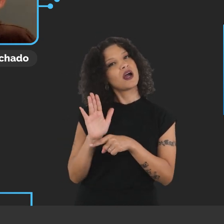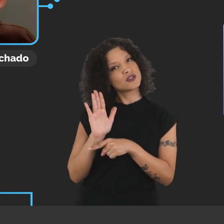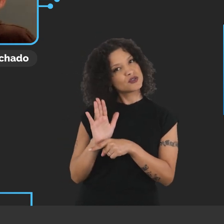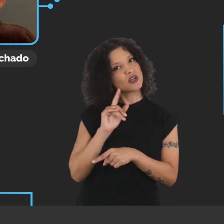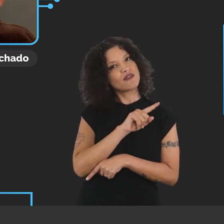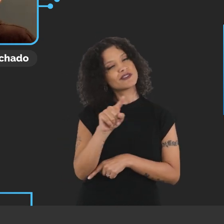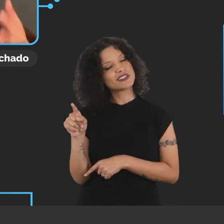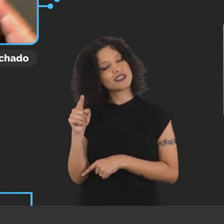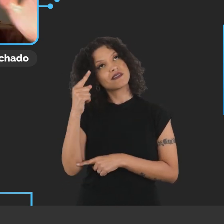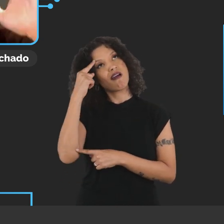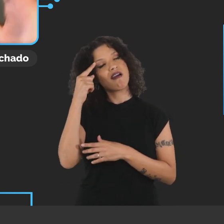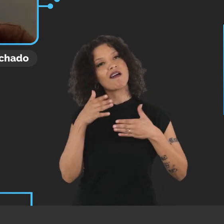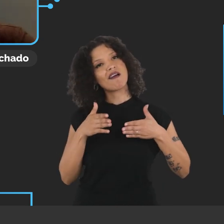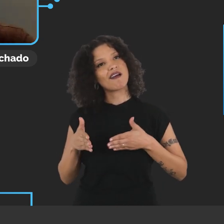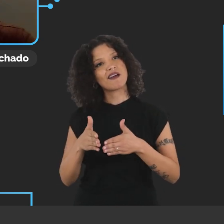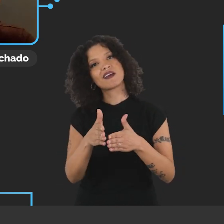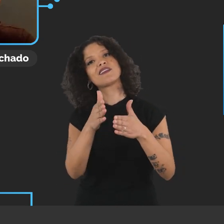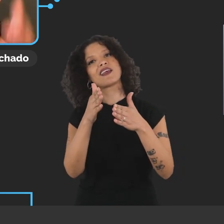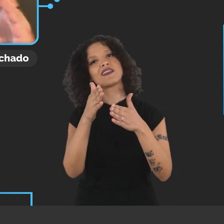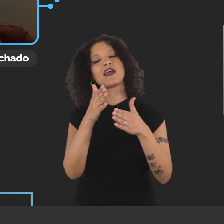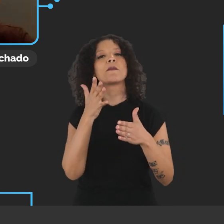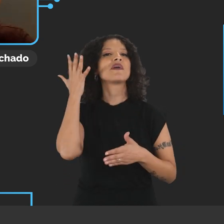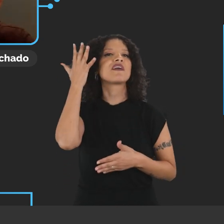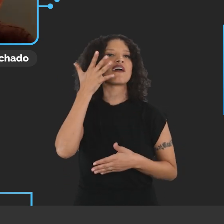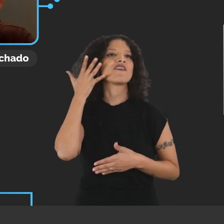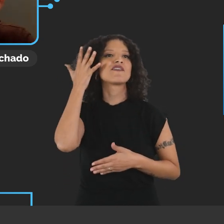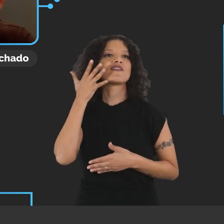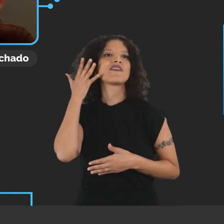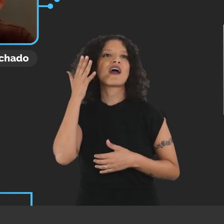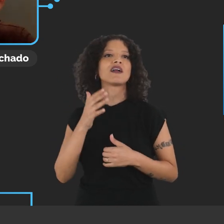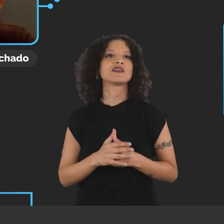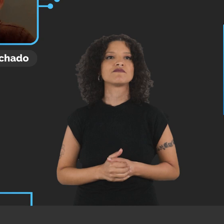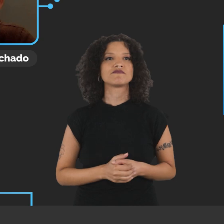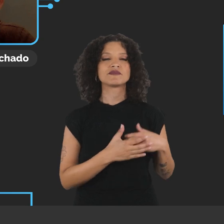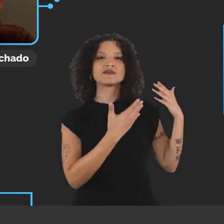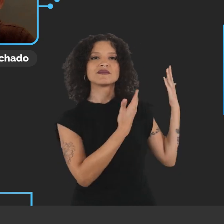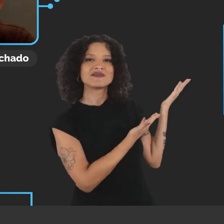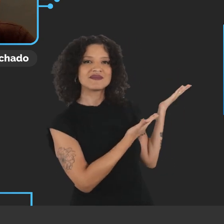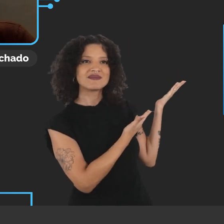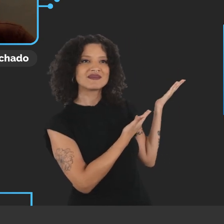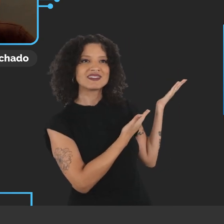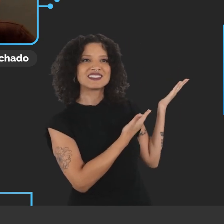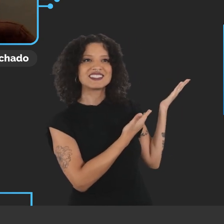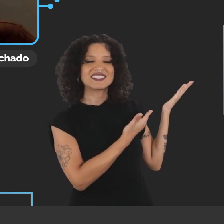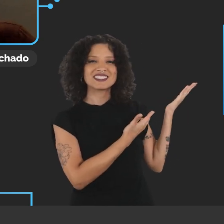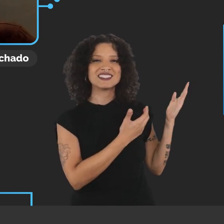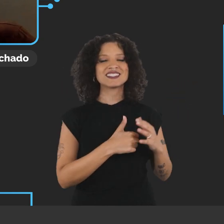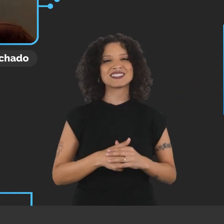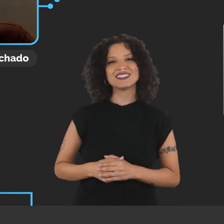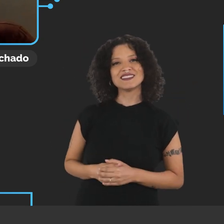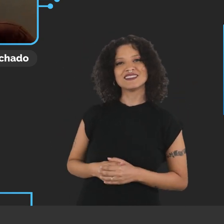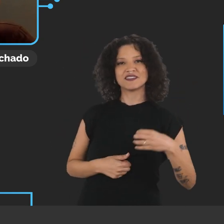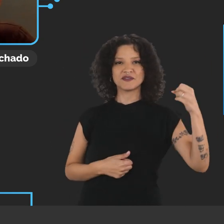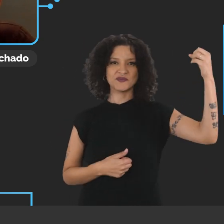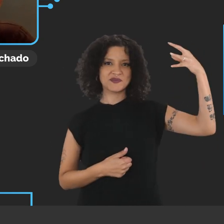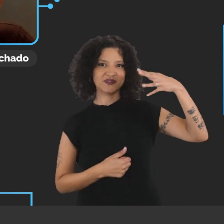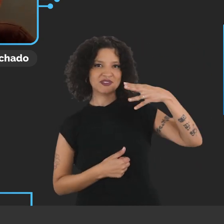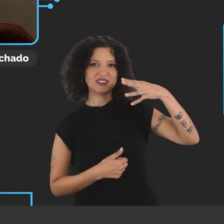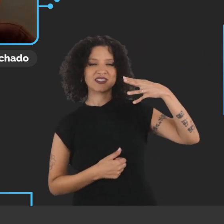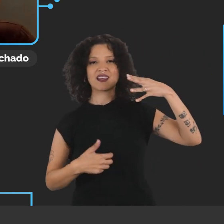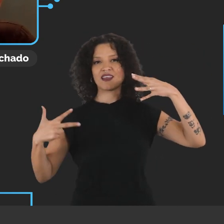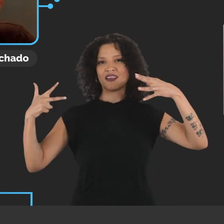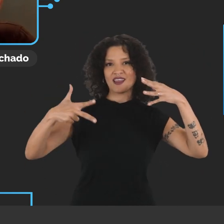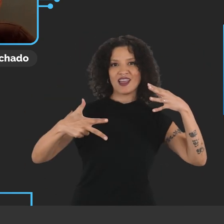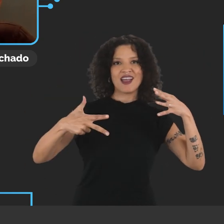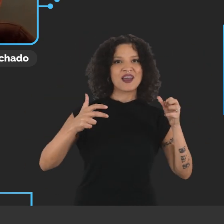algumas vezes, que também vai ajudar a nortear aqui a minha fala, né? Que é essa expressão, luz,